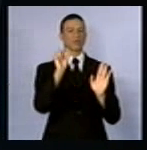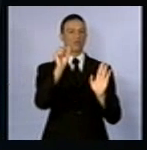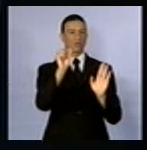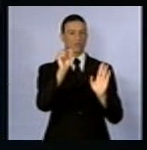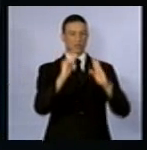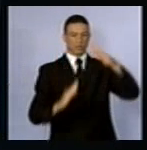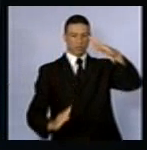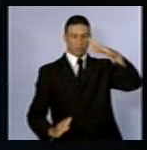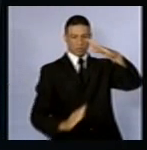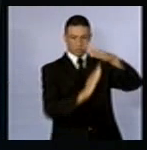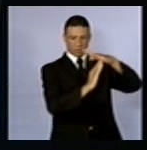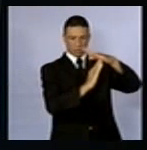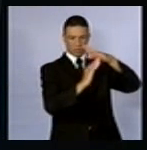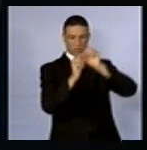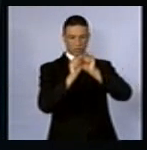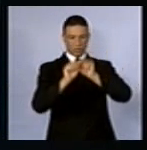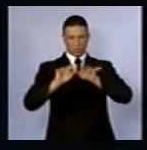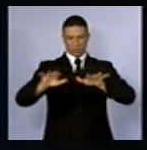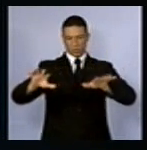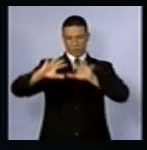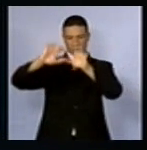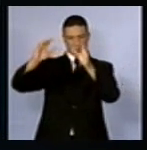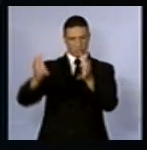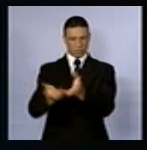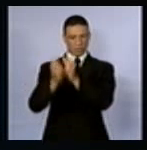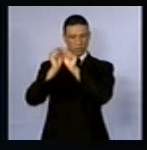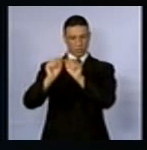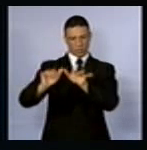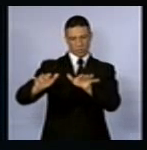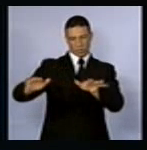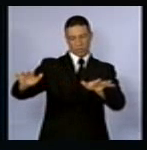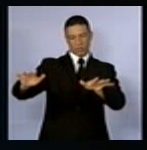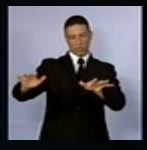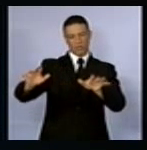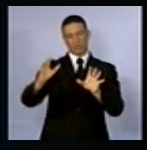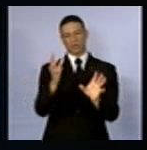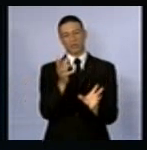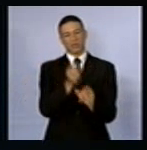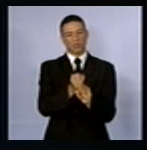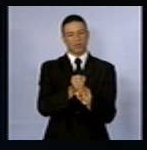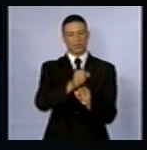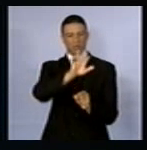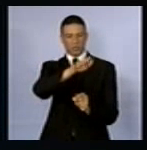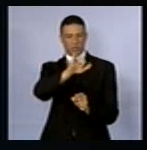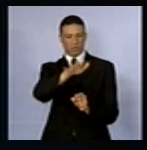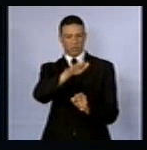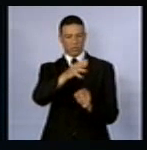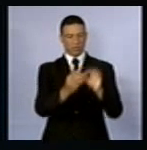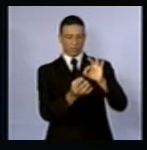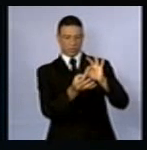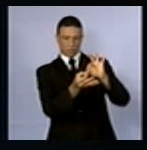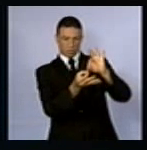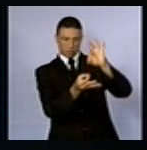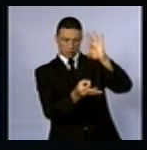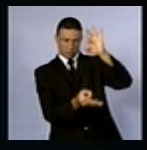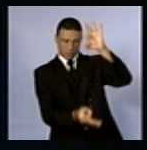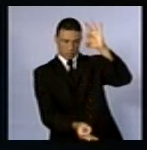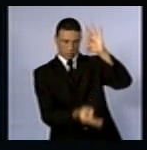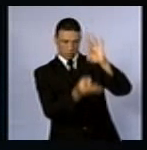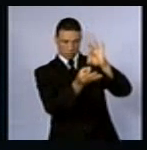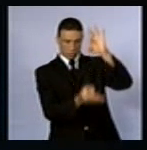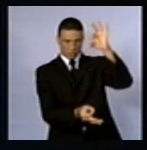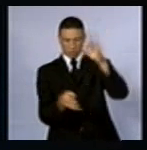os limites de Exposição humana aos Campos elétricos e Campos magnéticos devessem obedecer aqueles limites estabelecidos pela